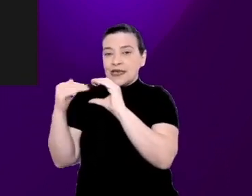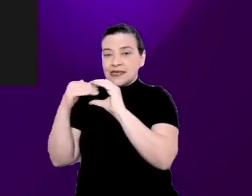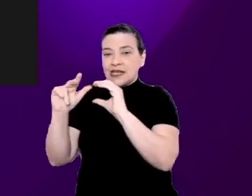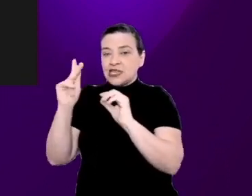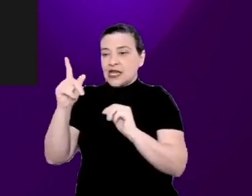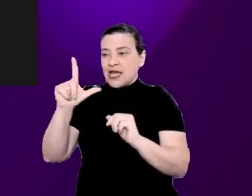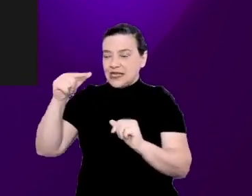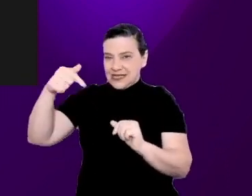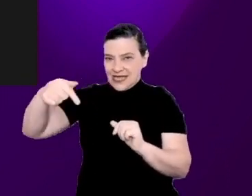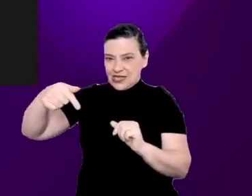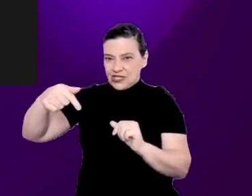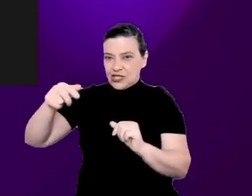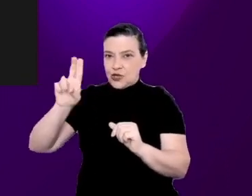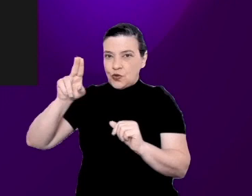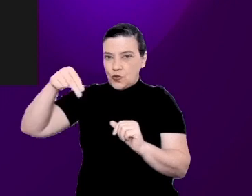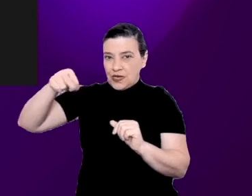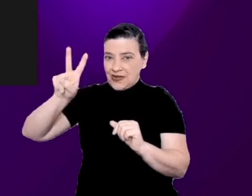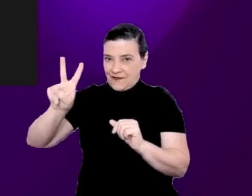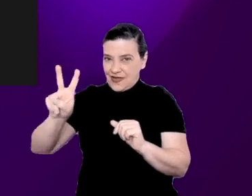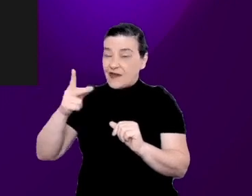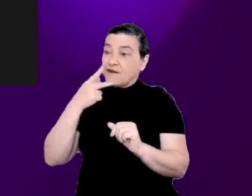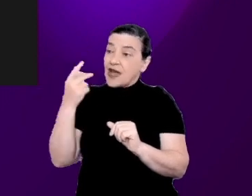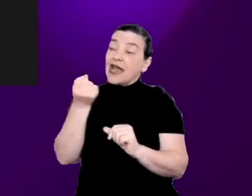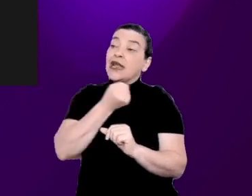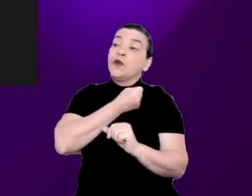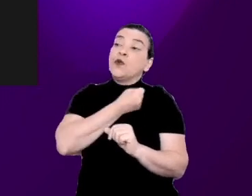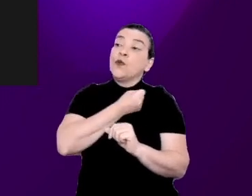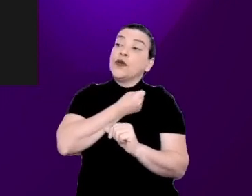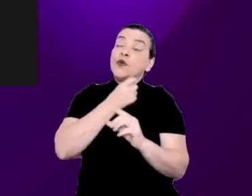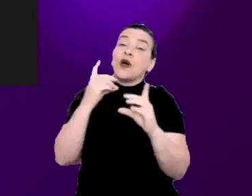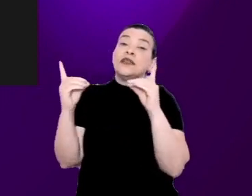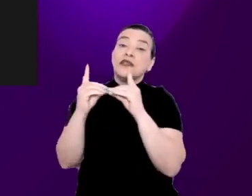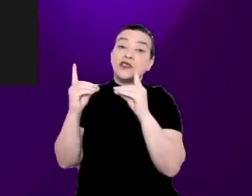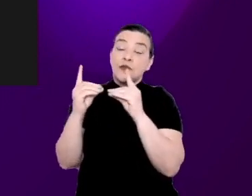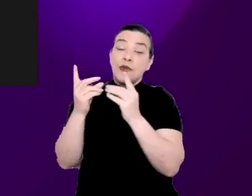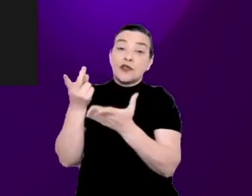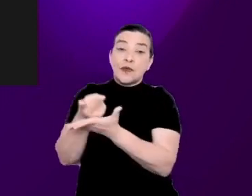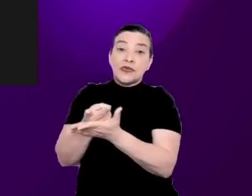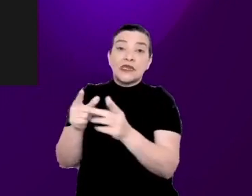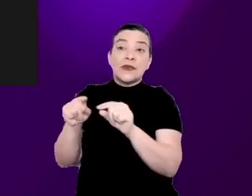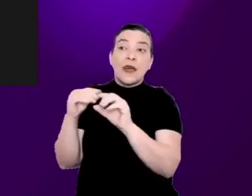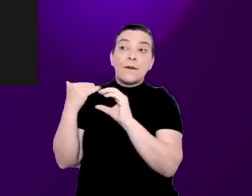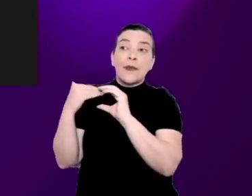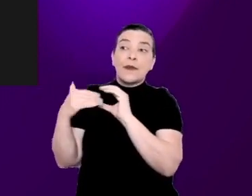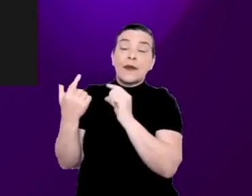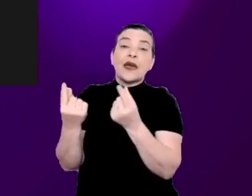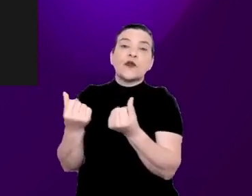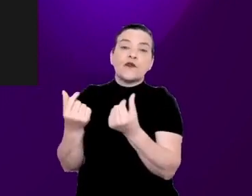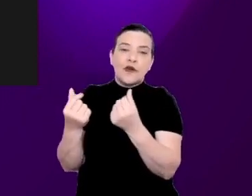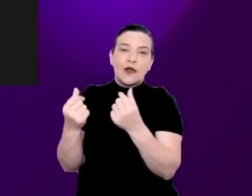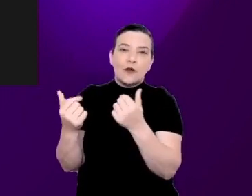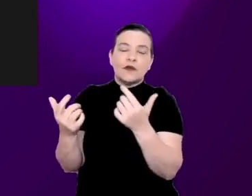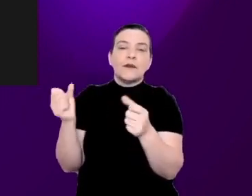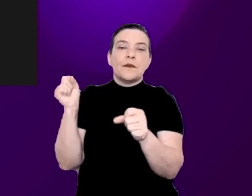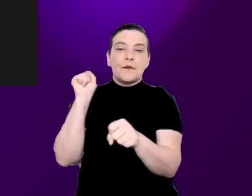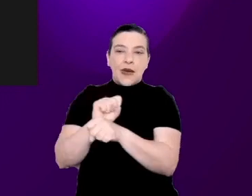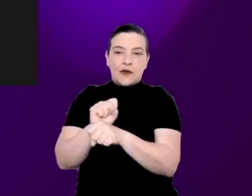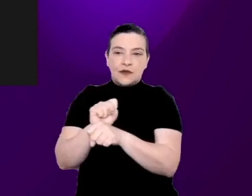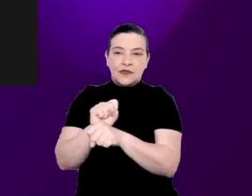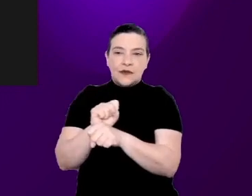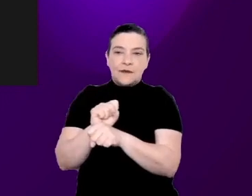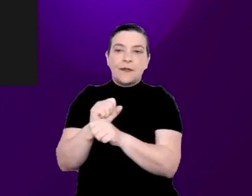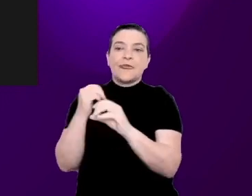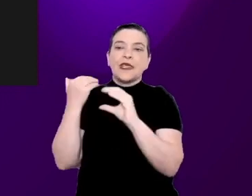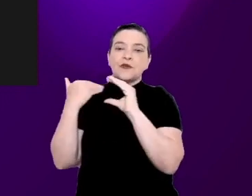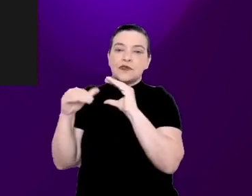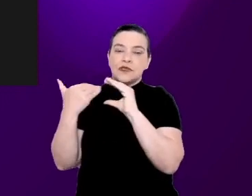fala o número de atendimento do paciente, o sinal vital que ele está mandando e o valor. Pausa, o sinal vital que ele está